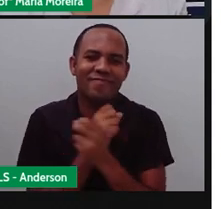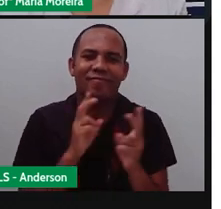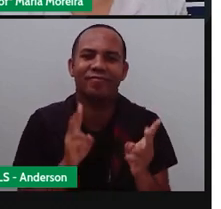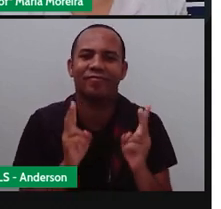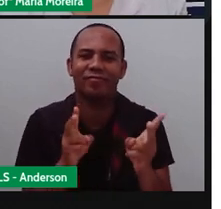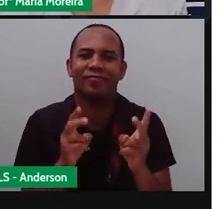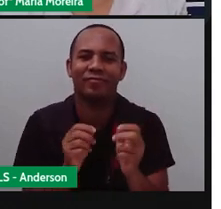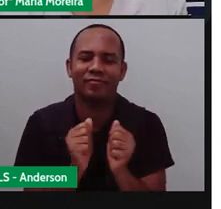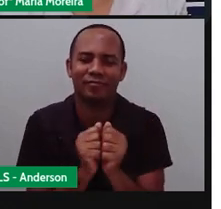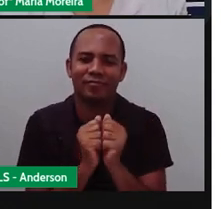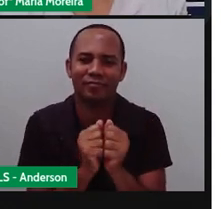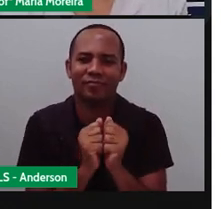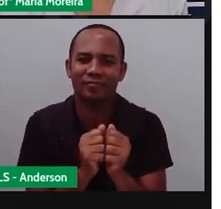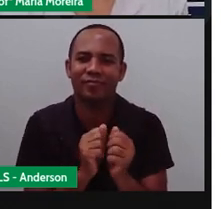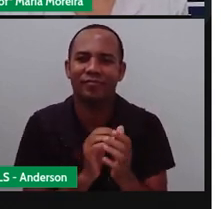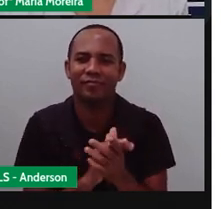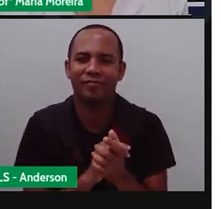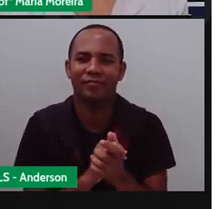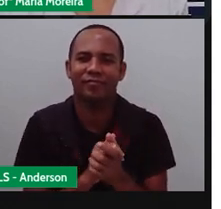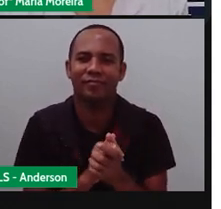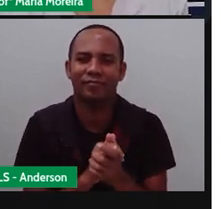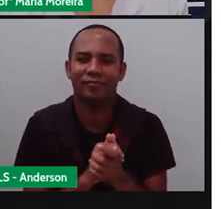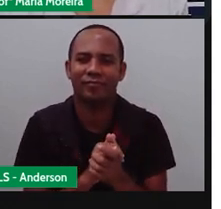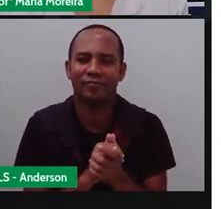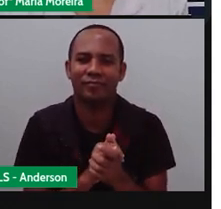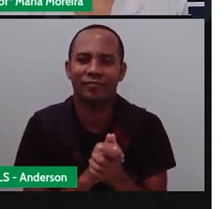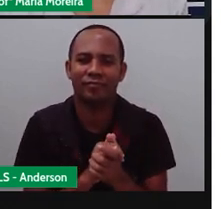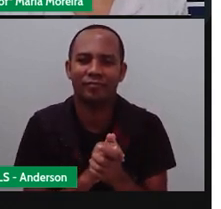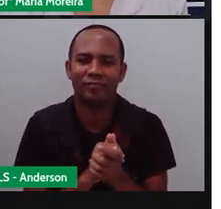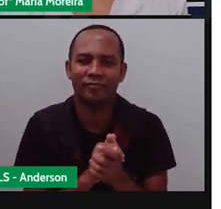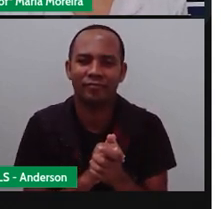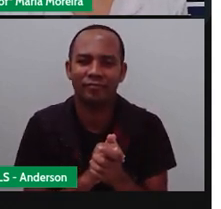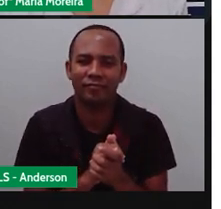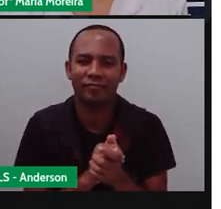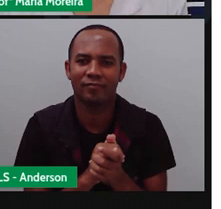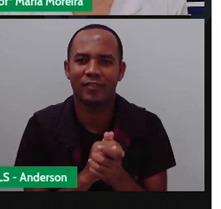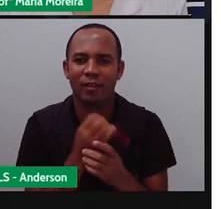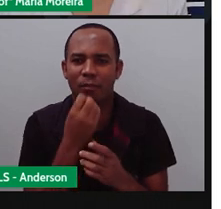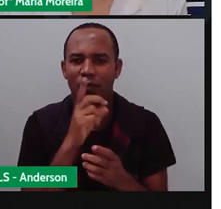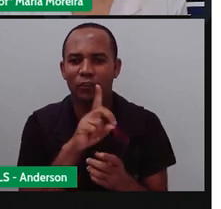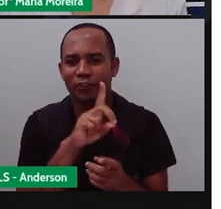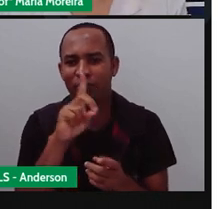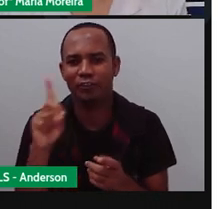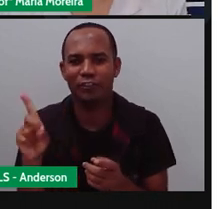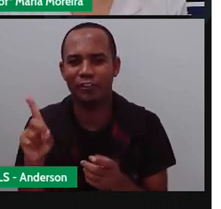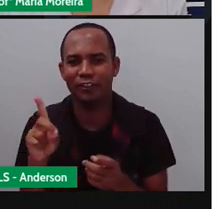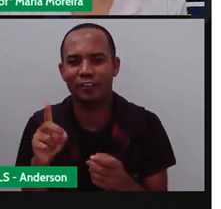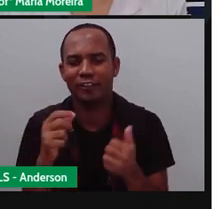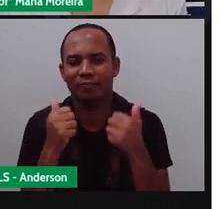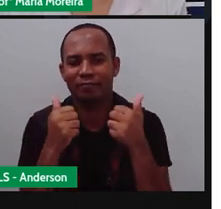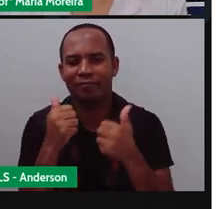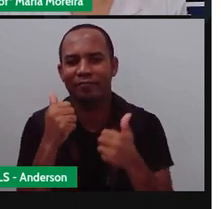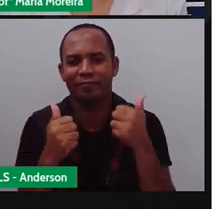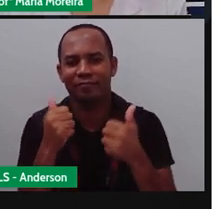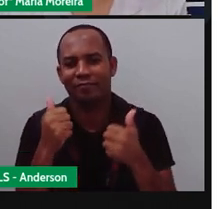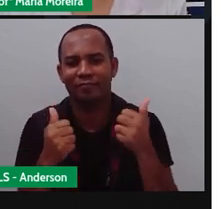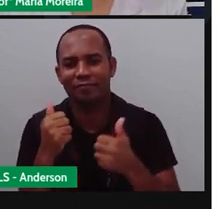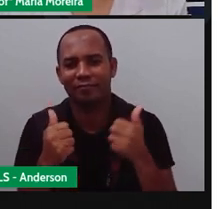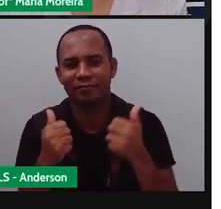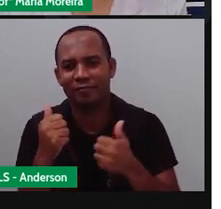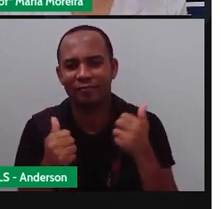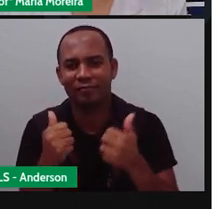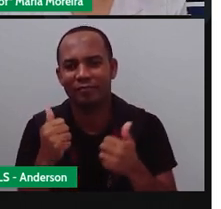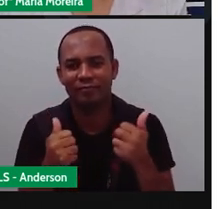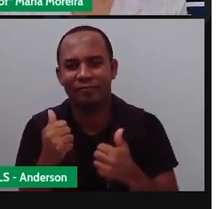sempre nos acompanhando é junto com Maria Eduarda ó e aqui é um bom dia para o Maria Maria Eunice